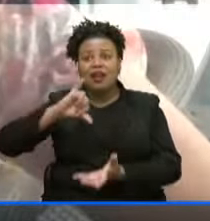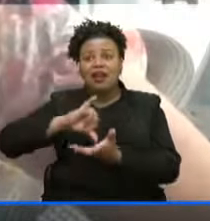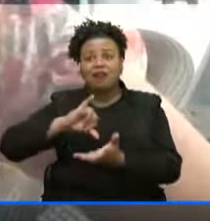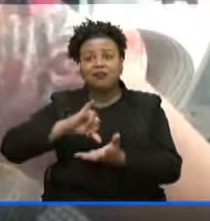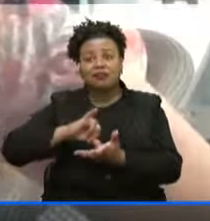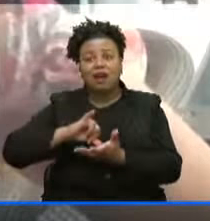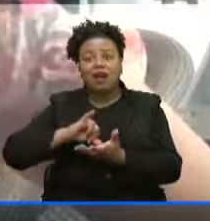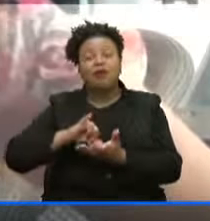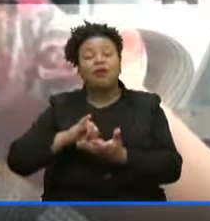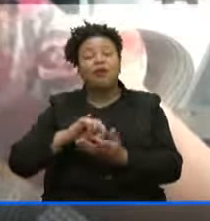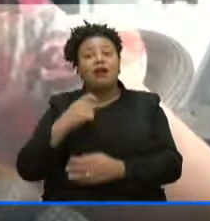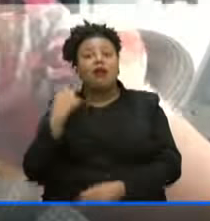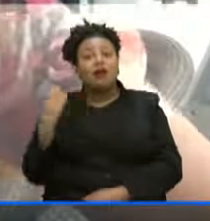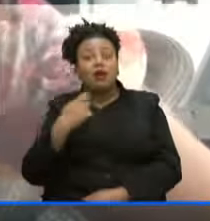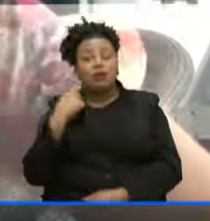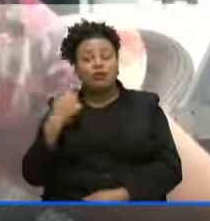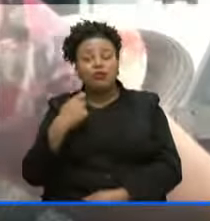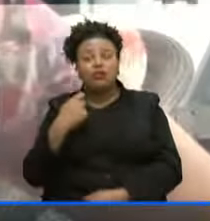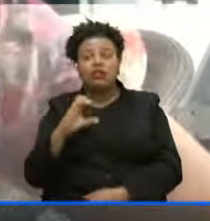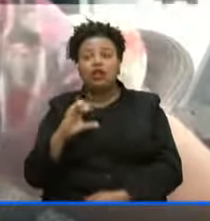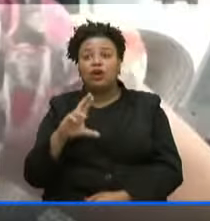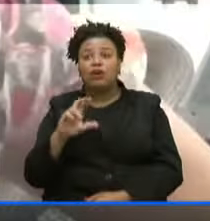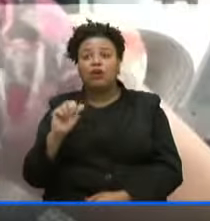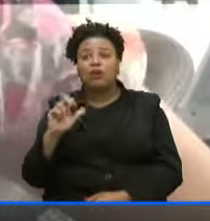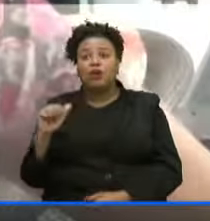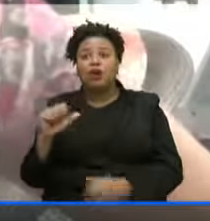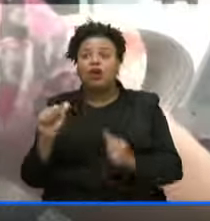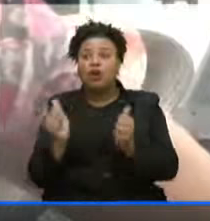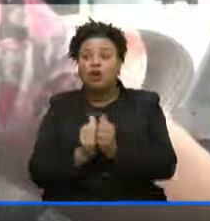com linguiça. Pela grade seria quem?